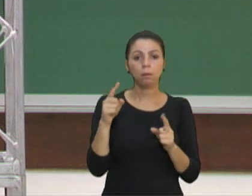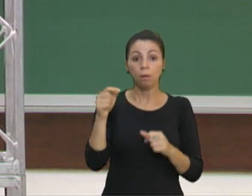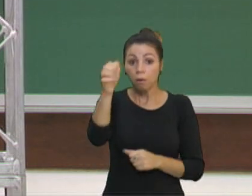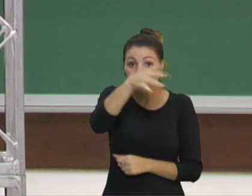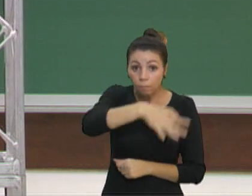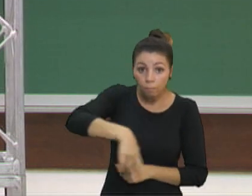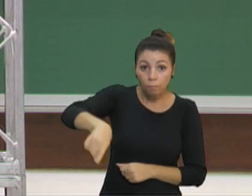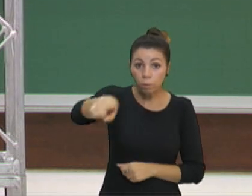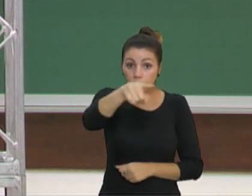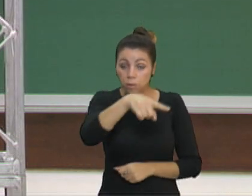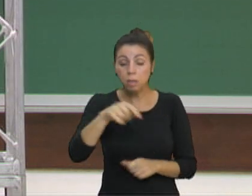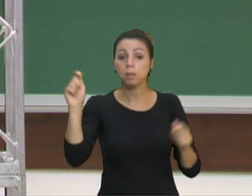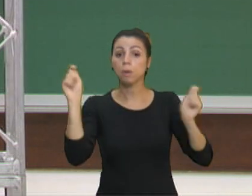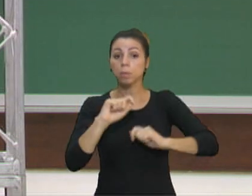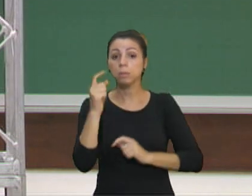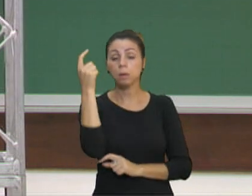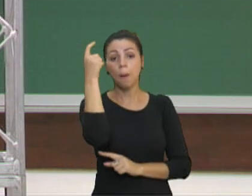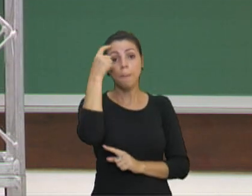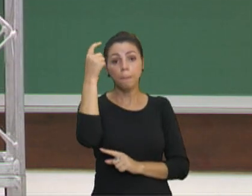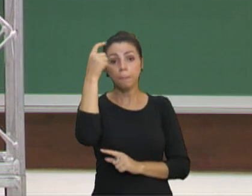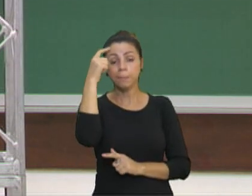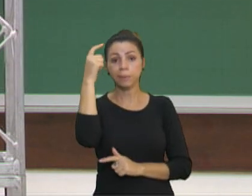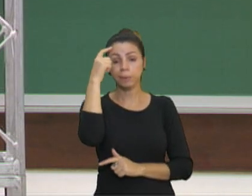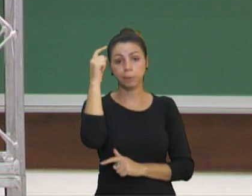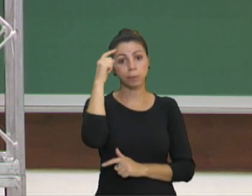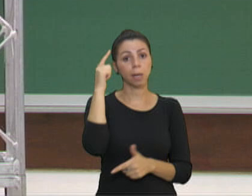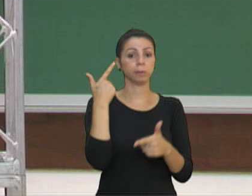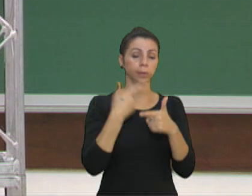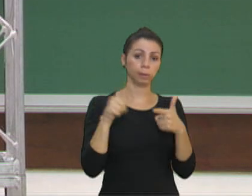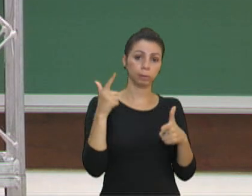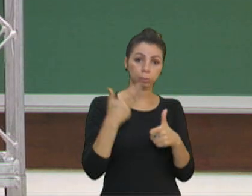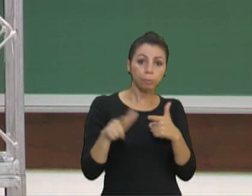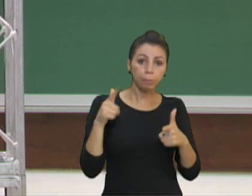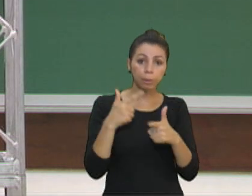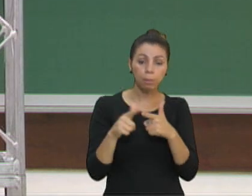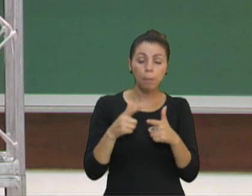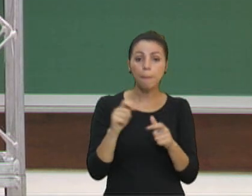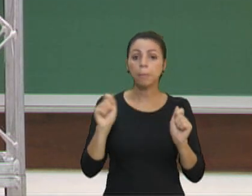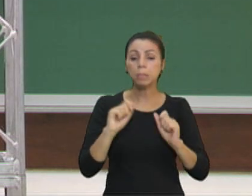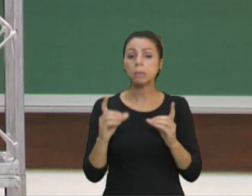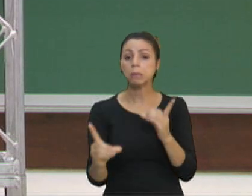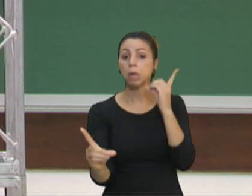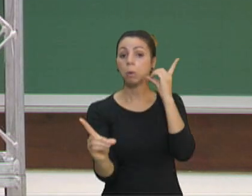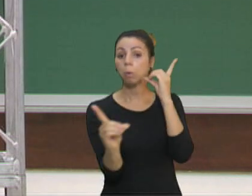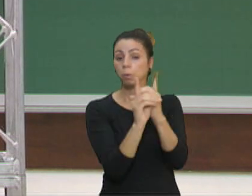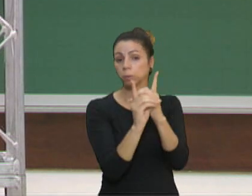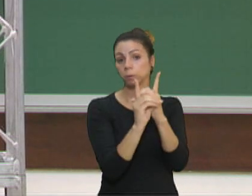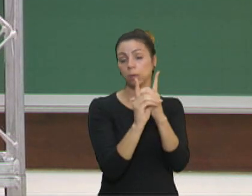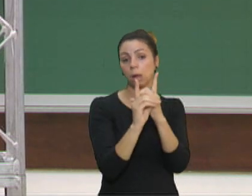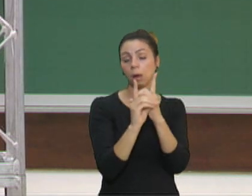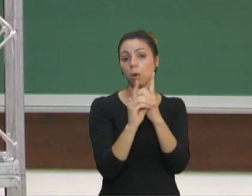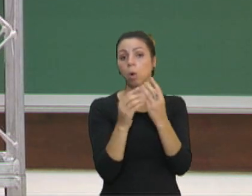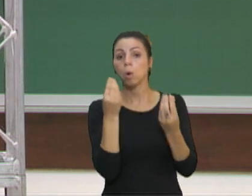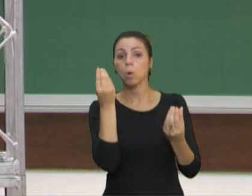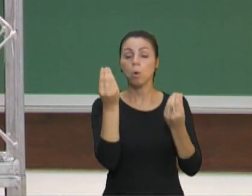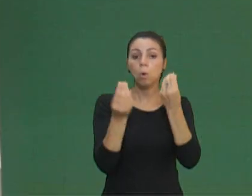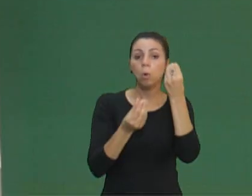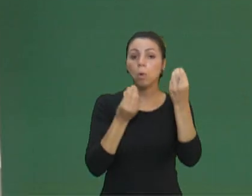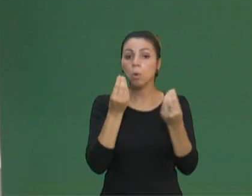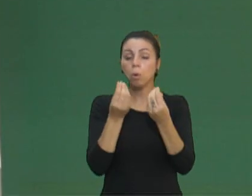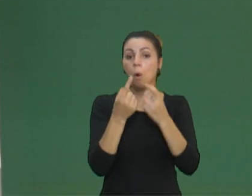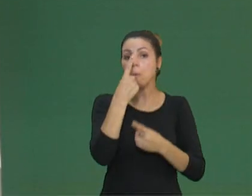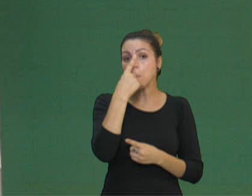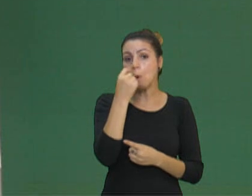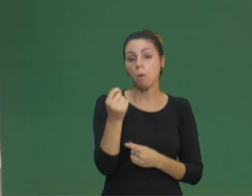pensar cada vez mais nessas questões. A gente precisa encontrar formas de poluir menos o planeta. Por quê? Porque não